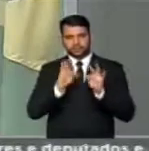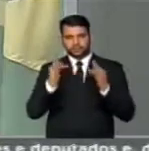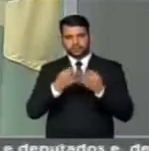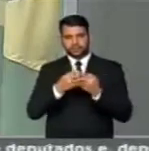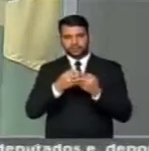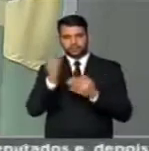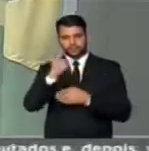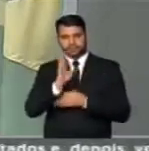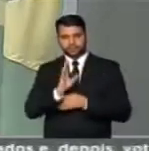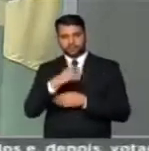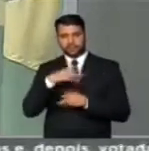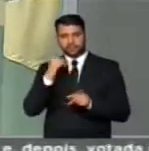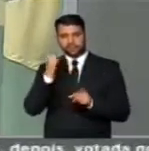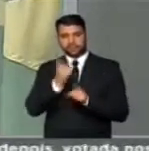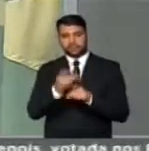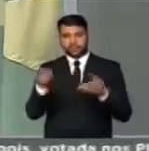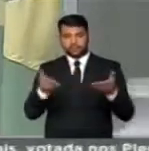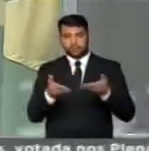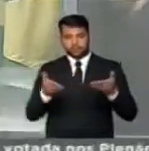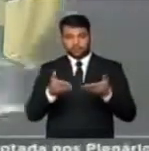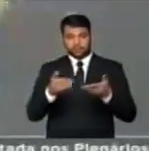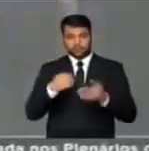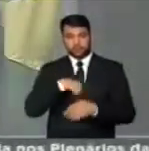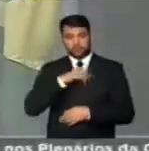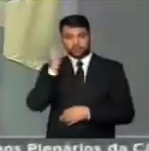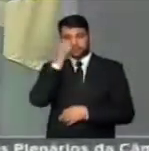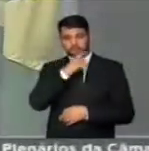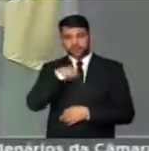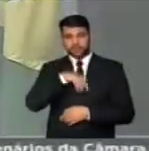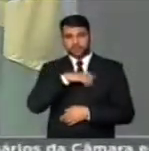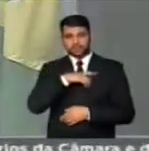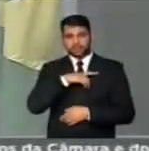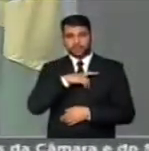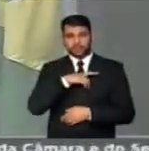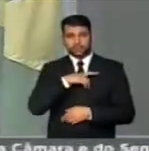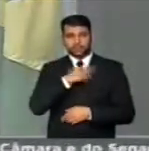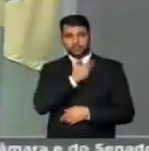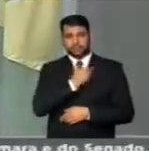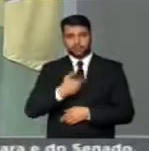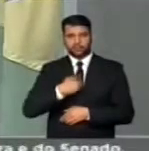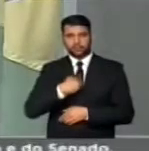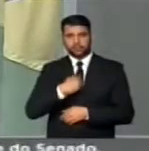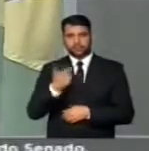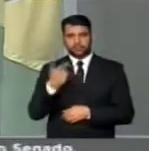famílias brasileiras encontram hoje essa dificuldade graças a um governo